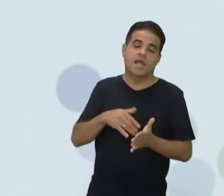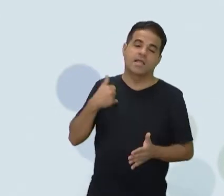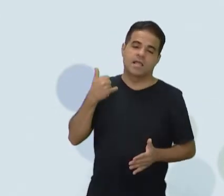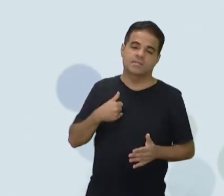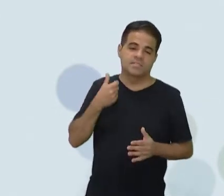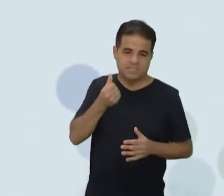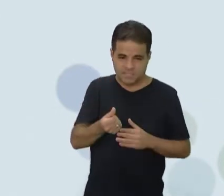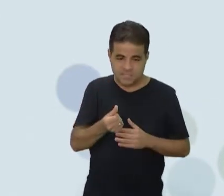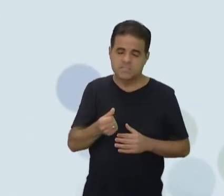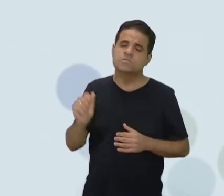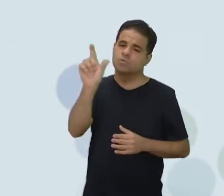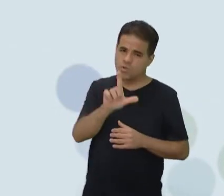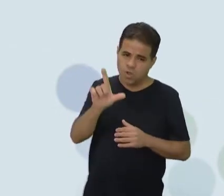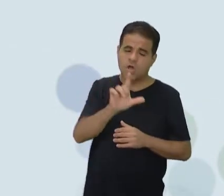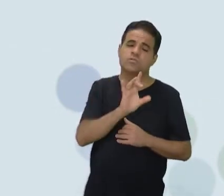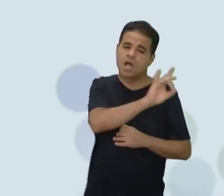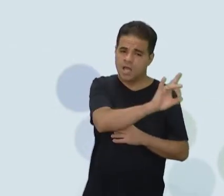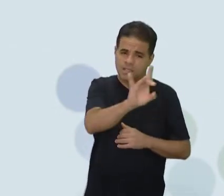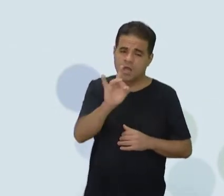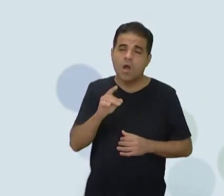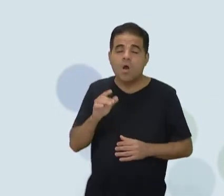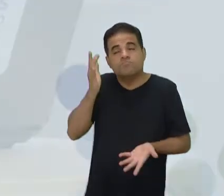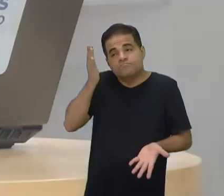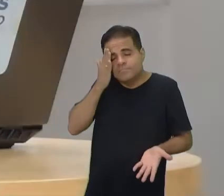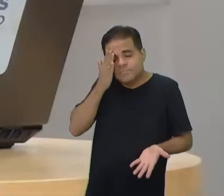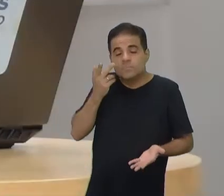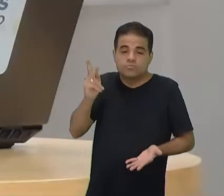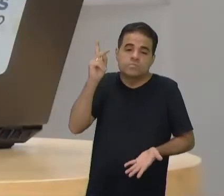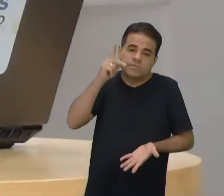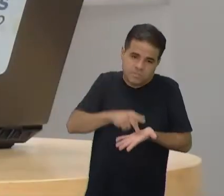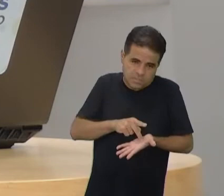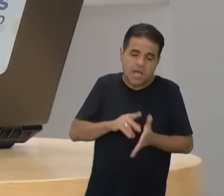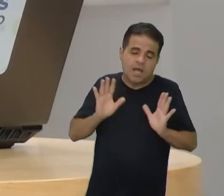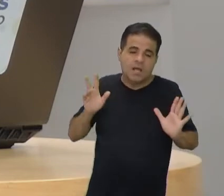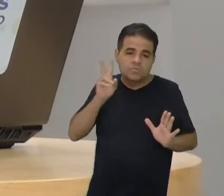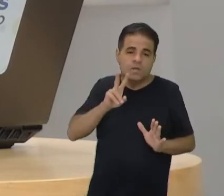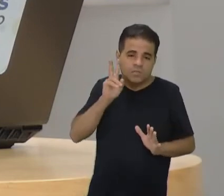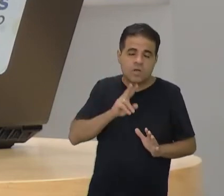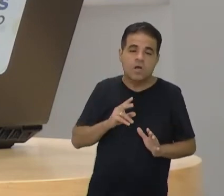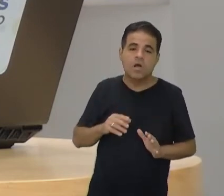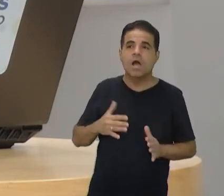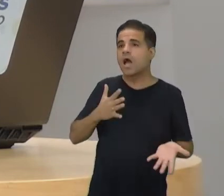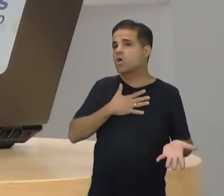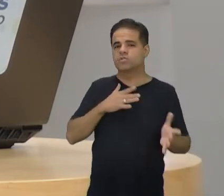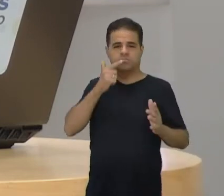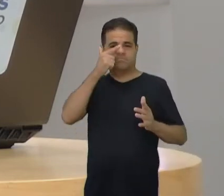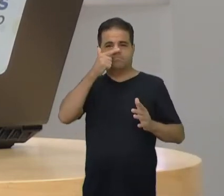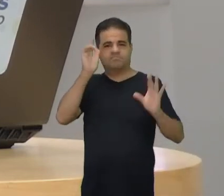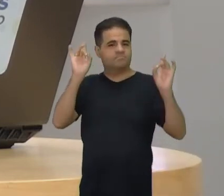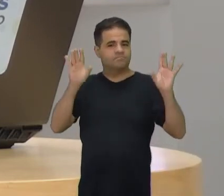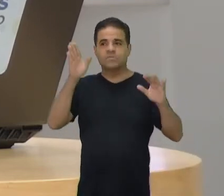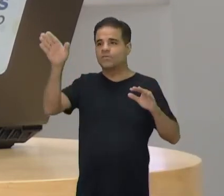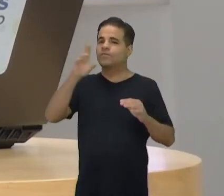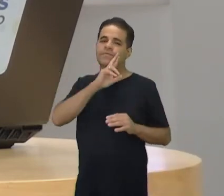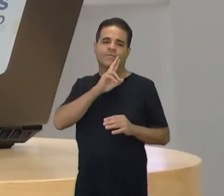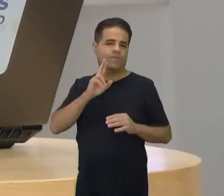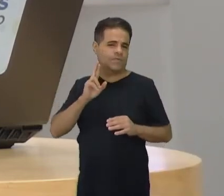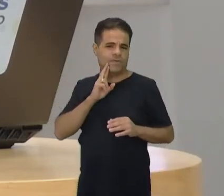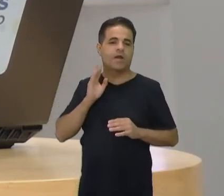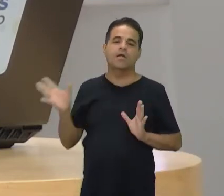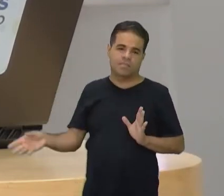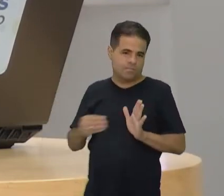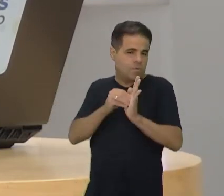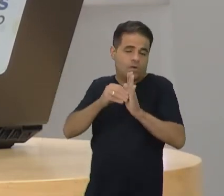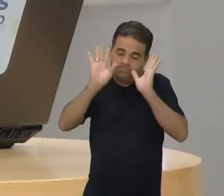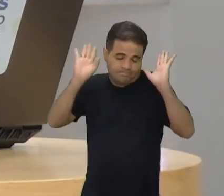idade. Claro que cada um com a sua realidade, né? Ah, eu sou chique, eu fui em restaurantes, coloca